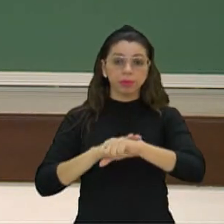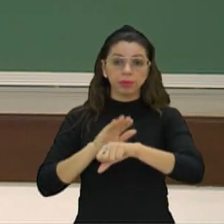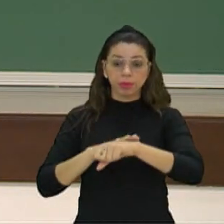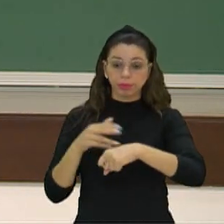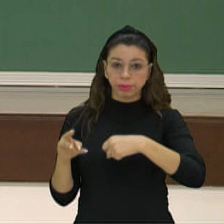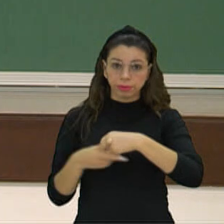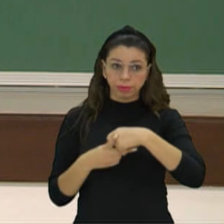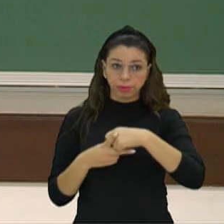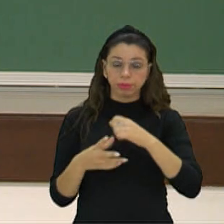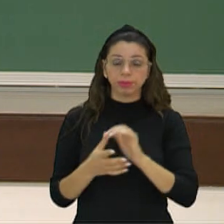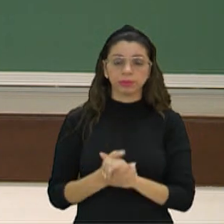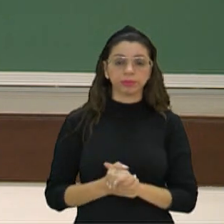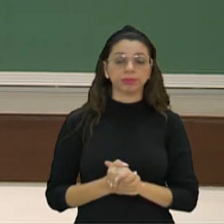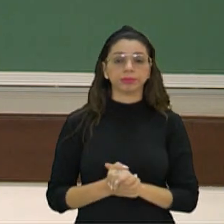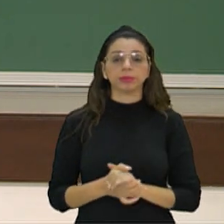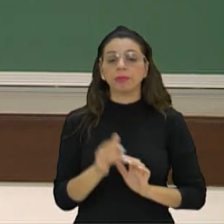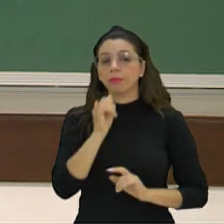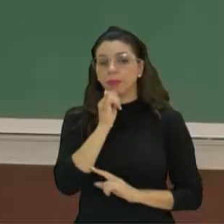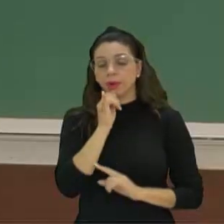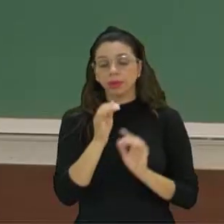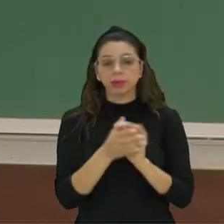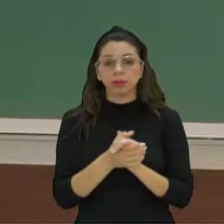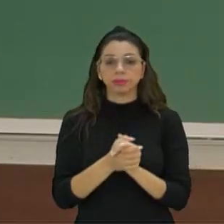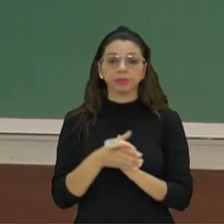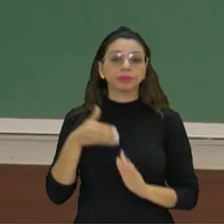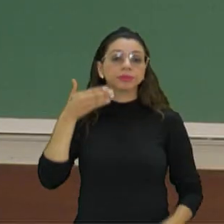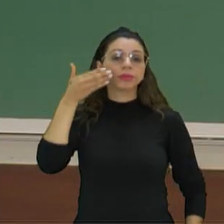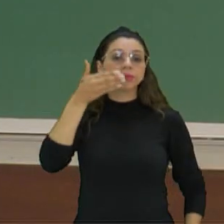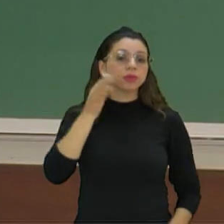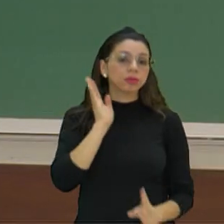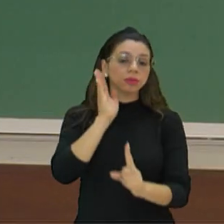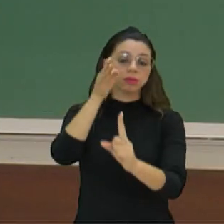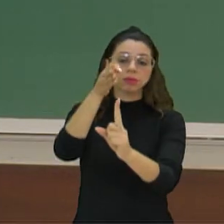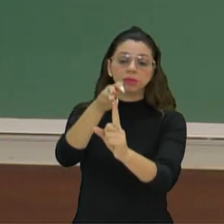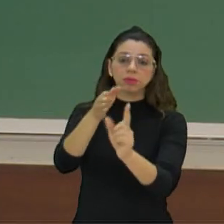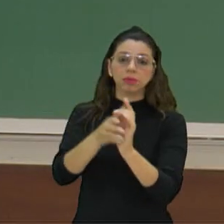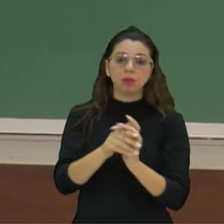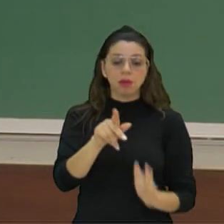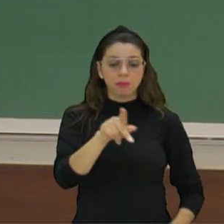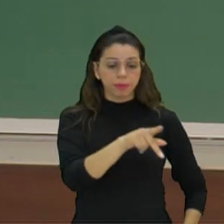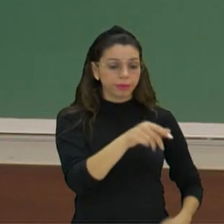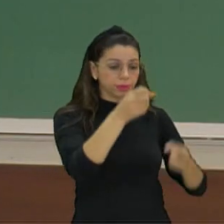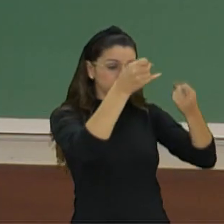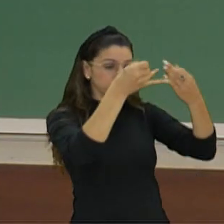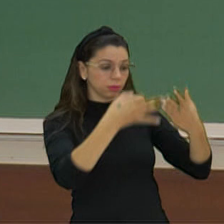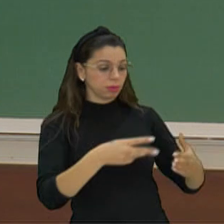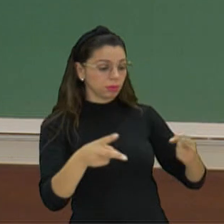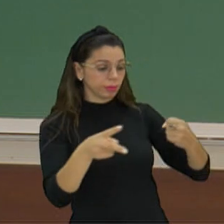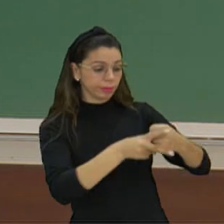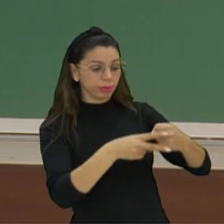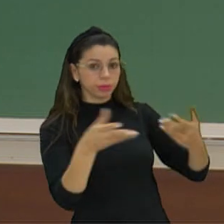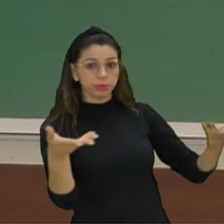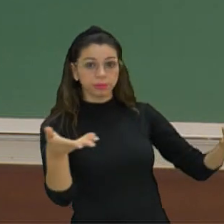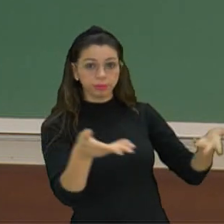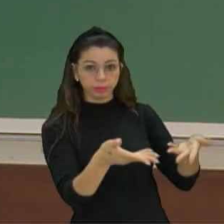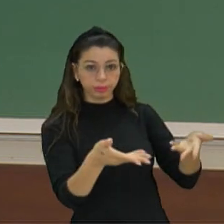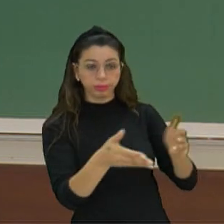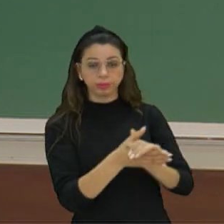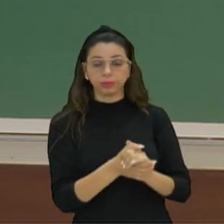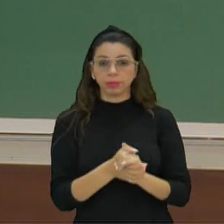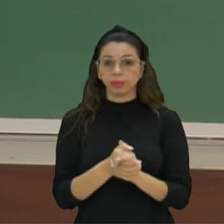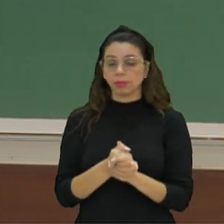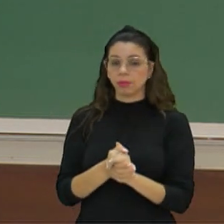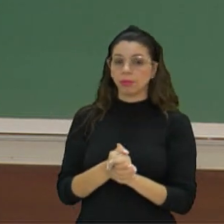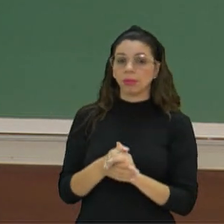Ou seja, no discurso direto, quando a professora explicou, o verbo está no presente. No